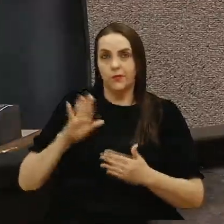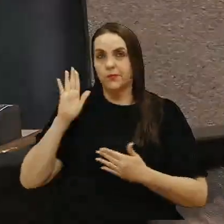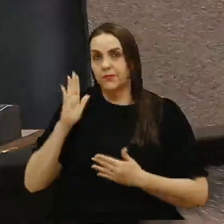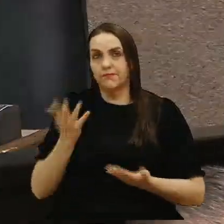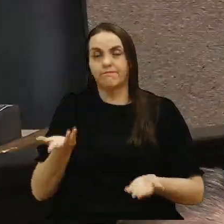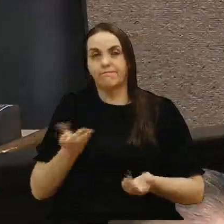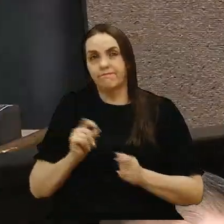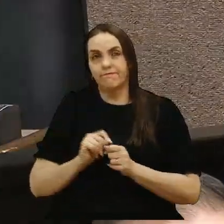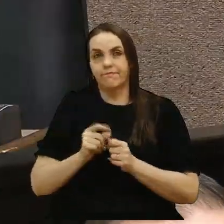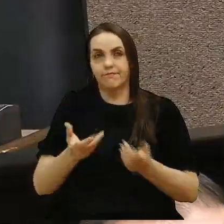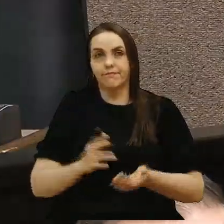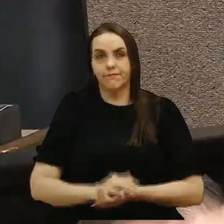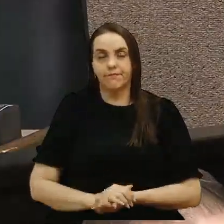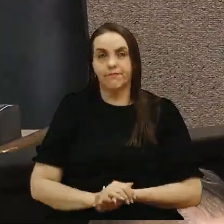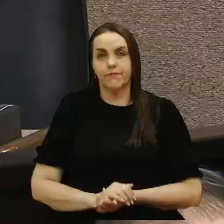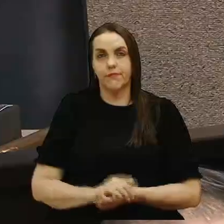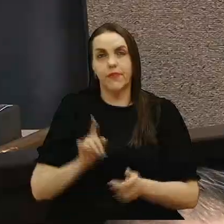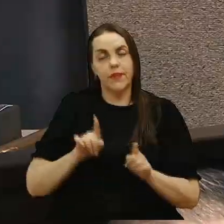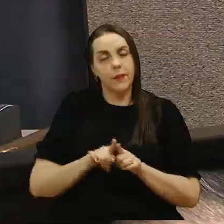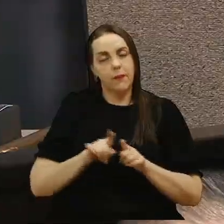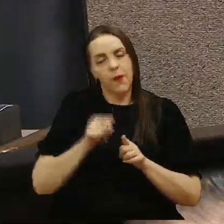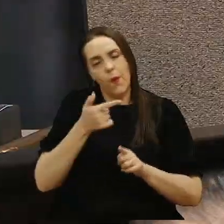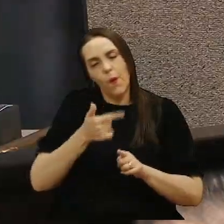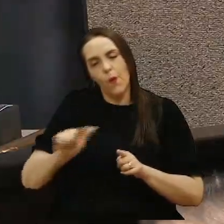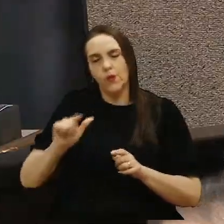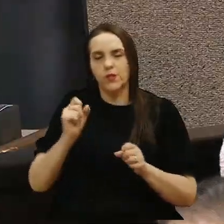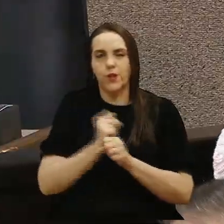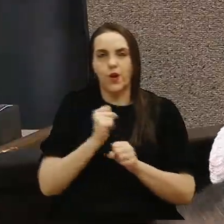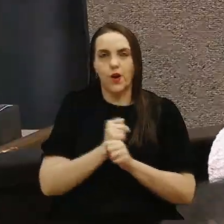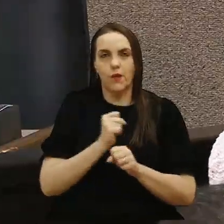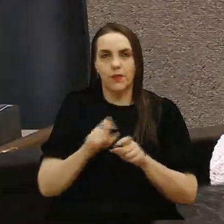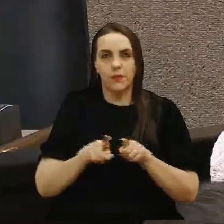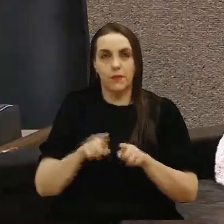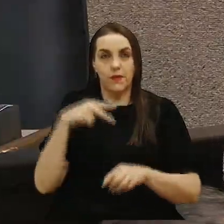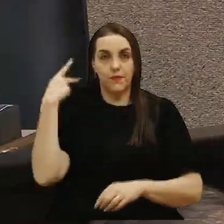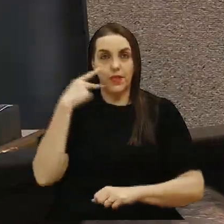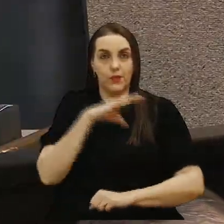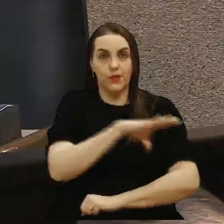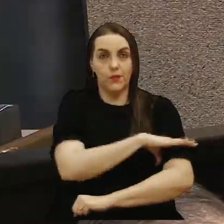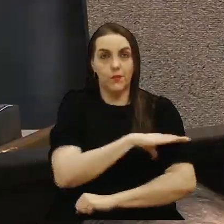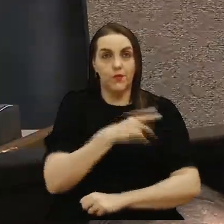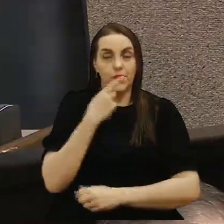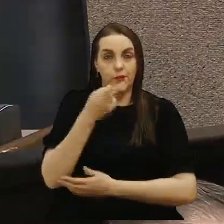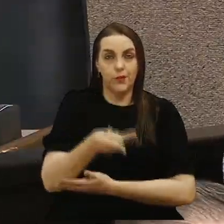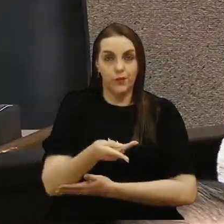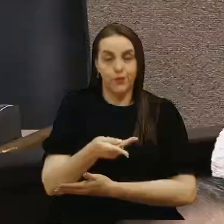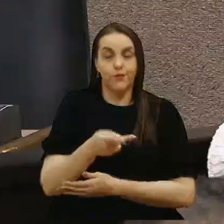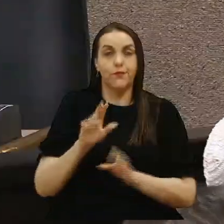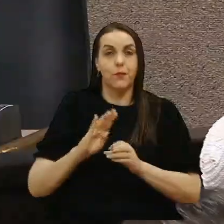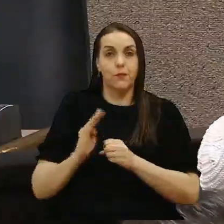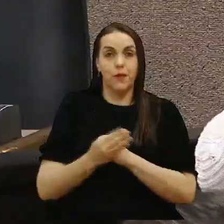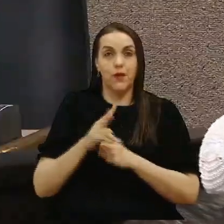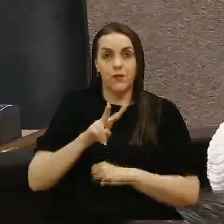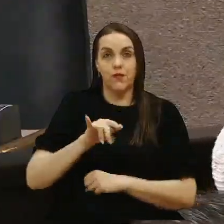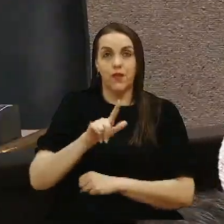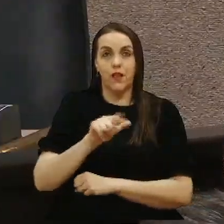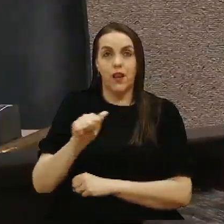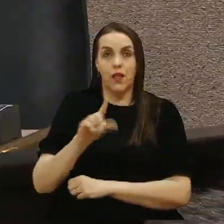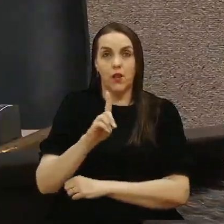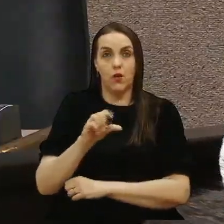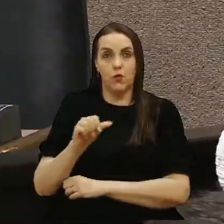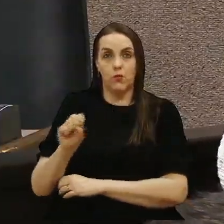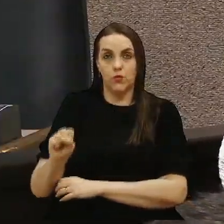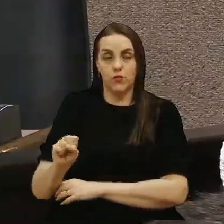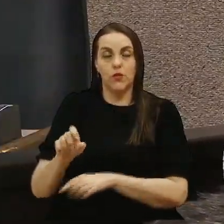em fazer, né? Ou tantas outras obras, assim como o vereador Capitão Ramon falou, da questão lá do Vila Lobos, Vergueiros, as